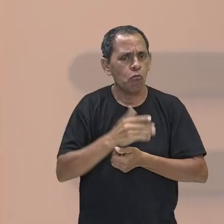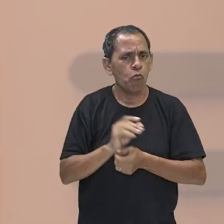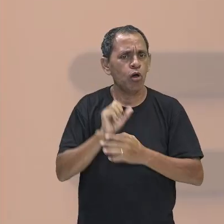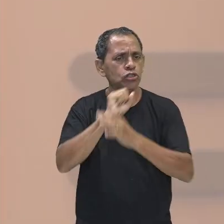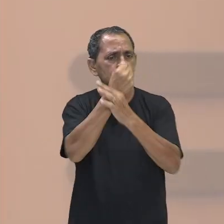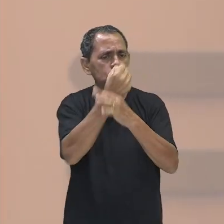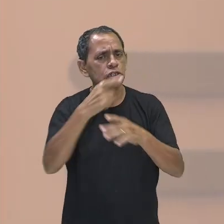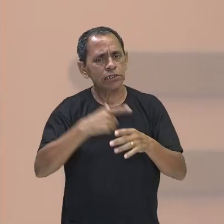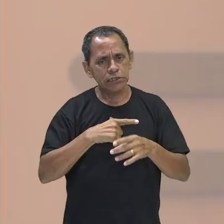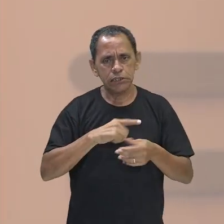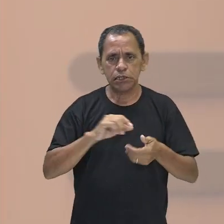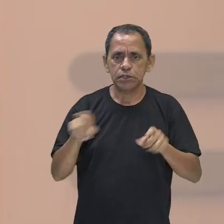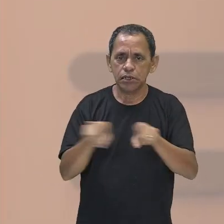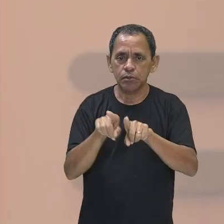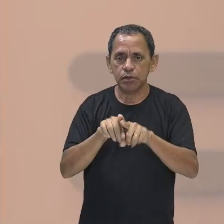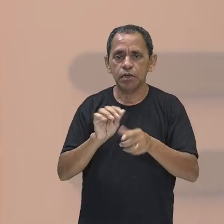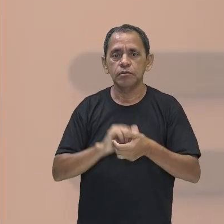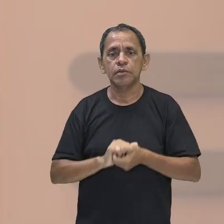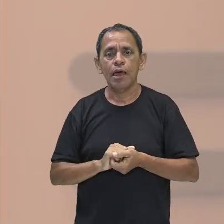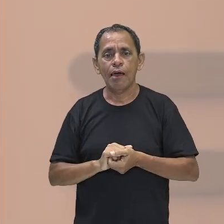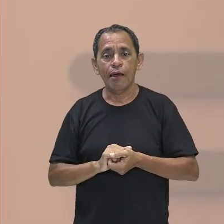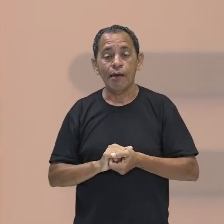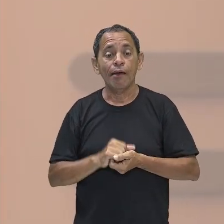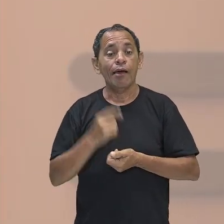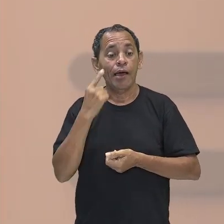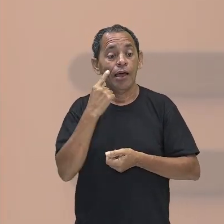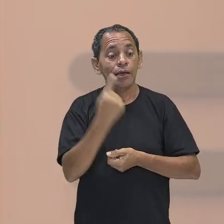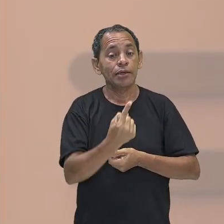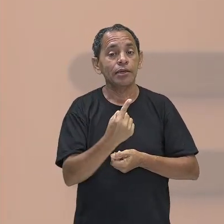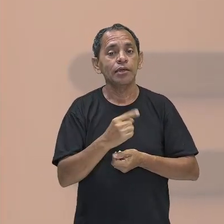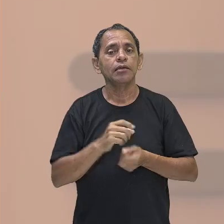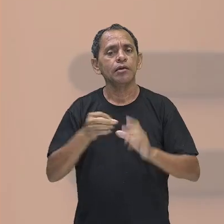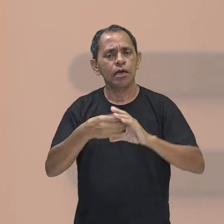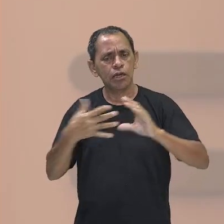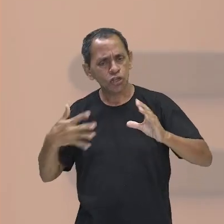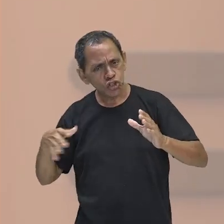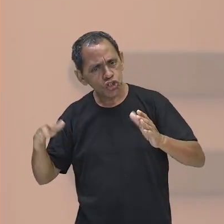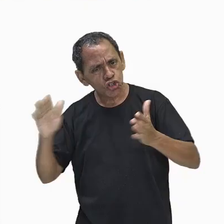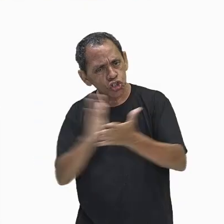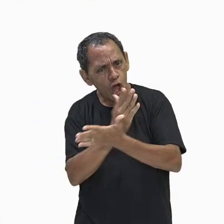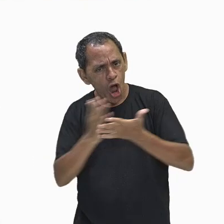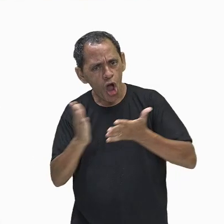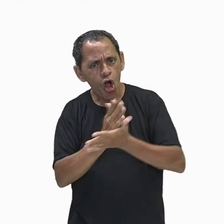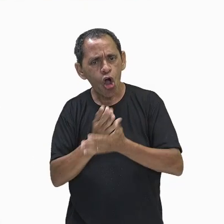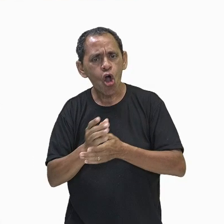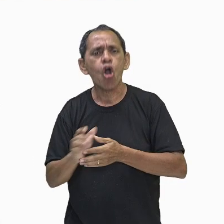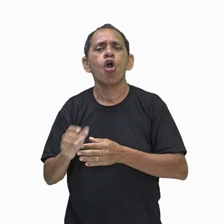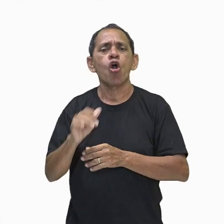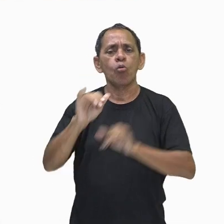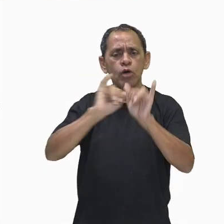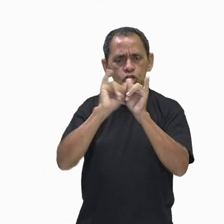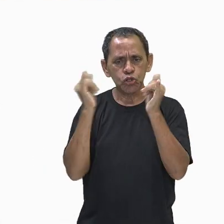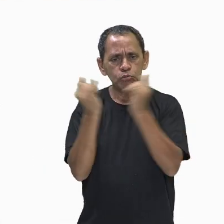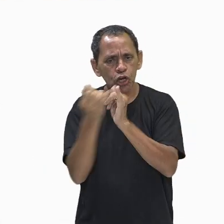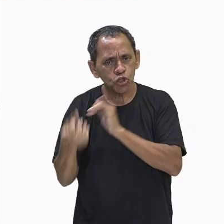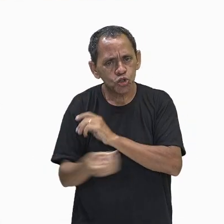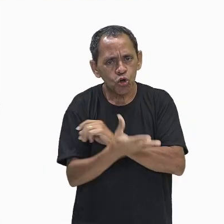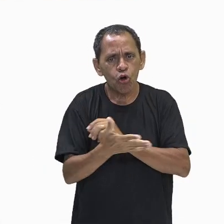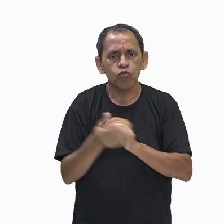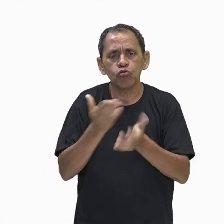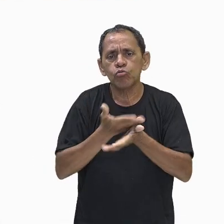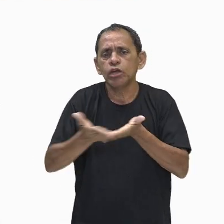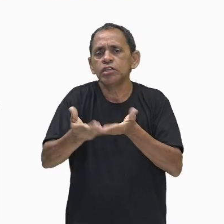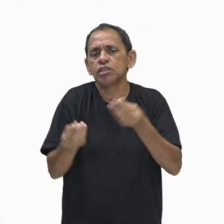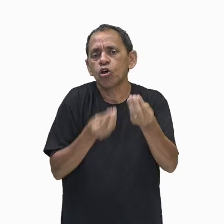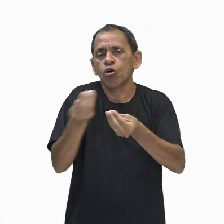segurança, tá? E nós temos, então, aqui, né, algumas características, então, do novo império. Olha só, inicia-se, então,